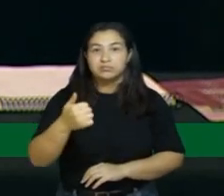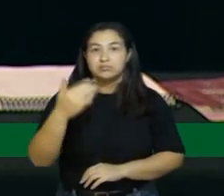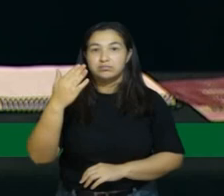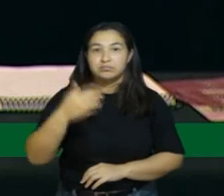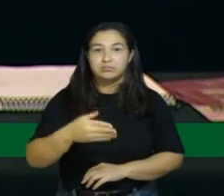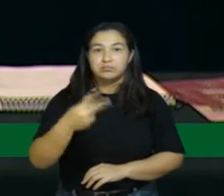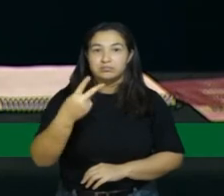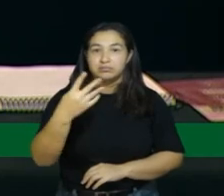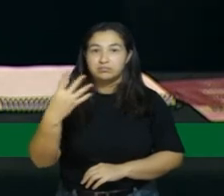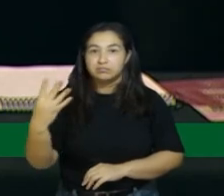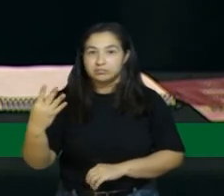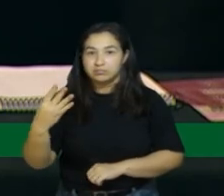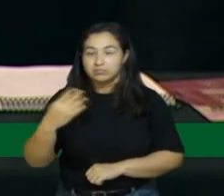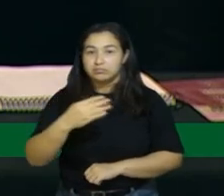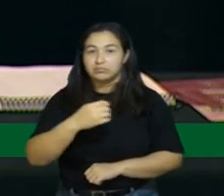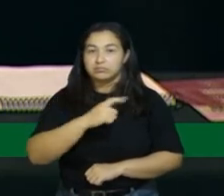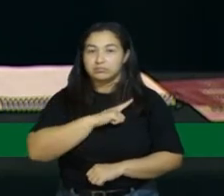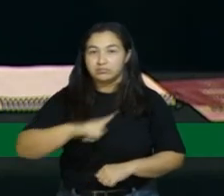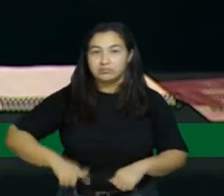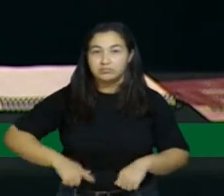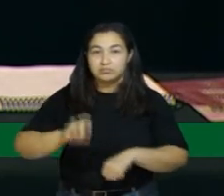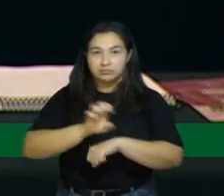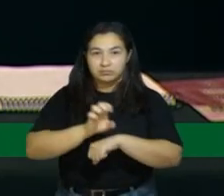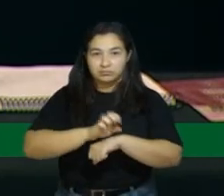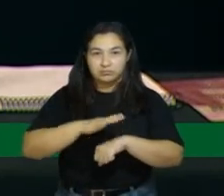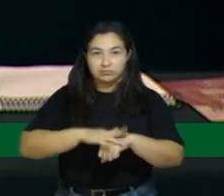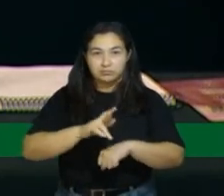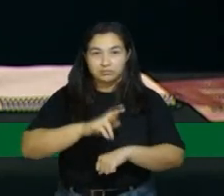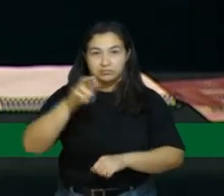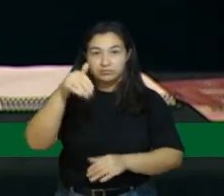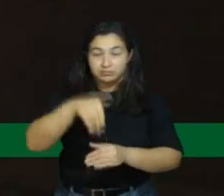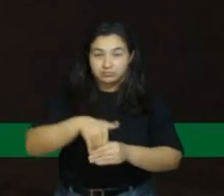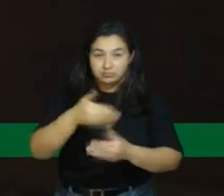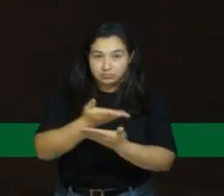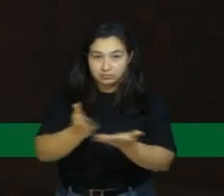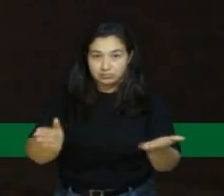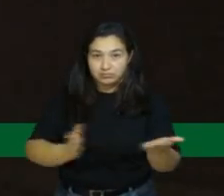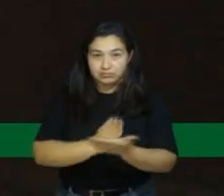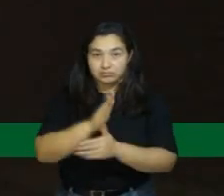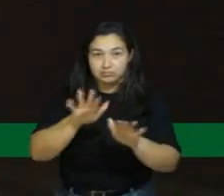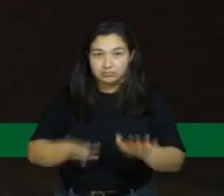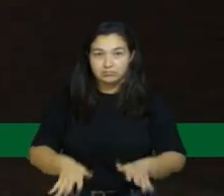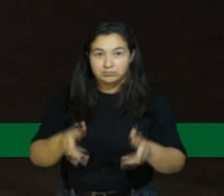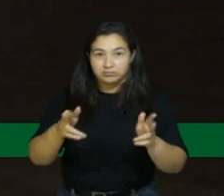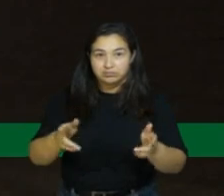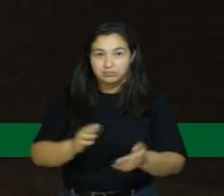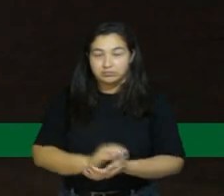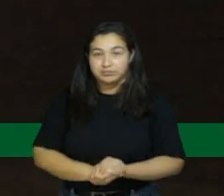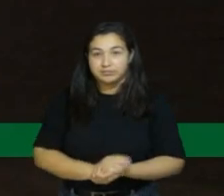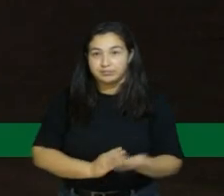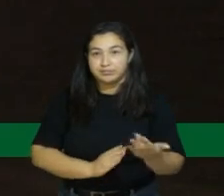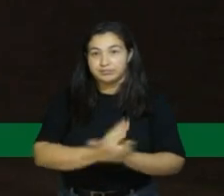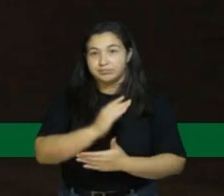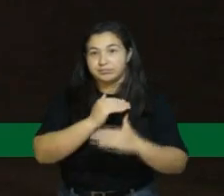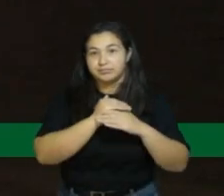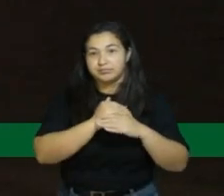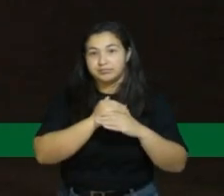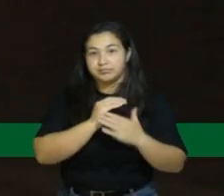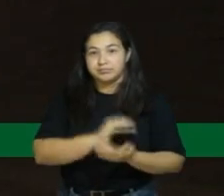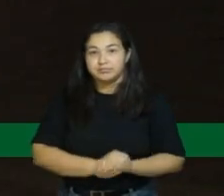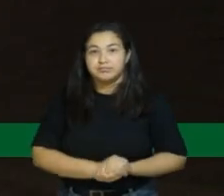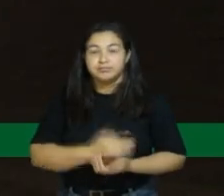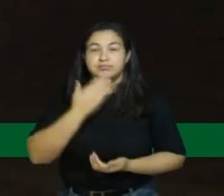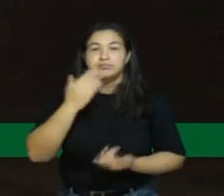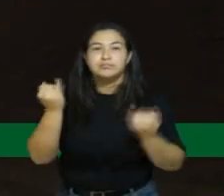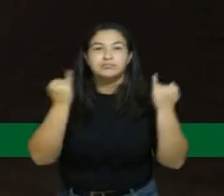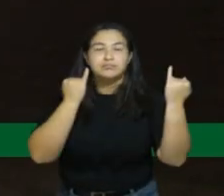autoria Governo do Estado em votação deputados que aprovam permanece como se encontra aprovado por unanimidade